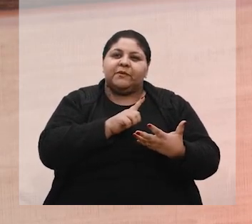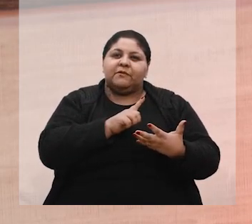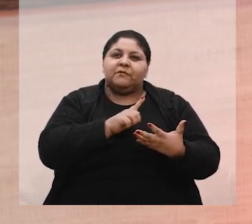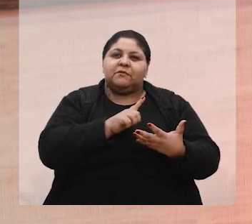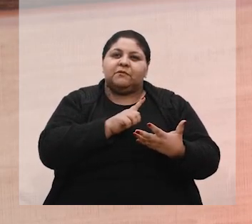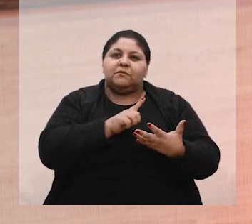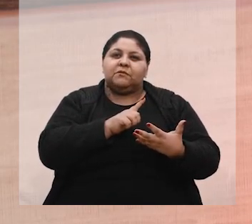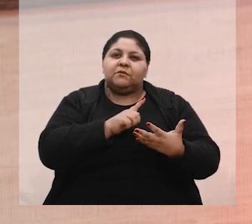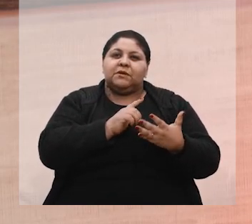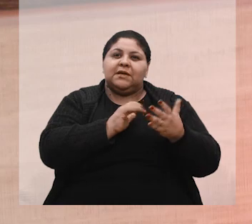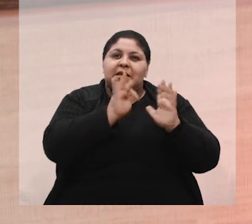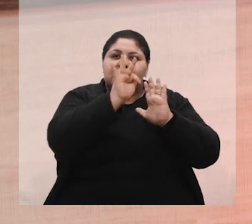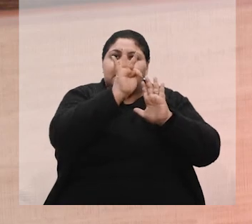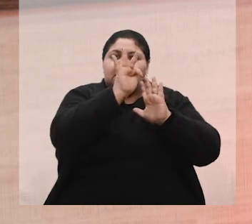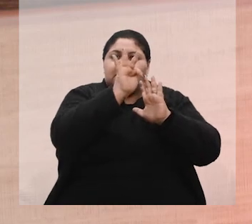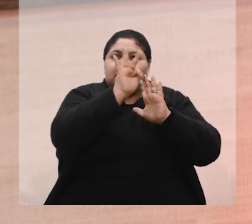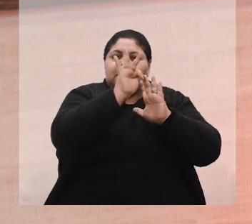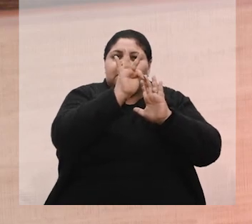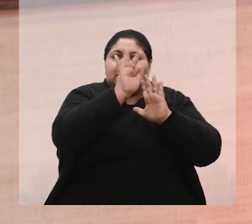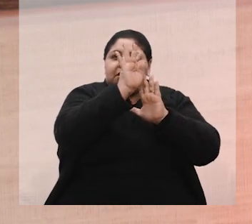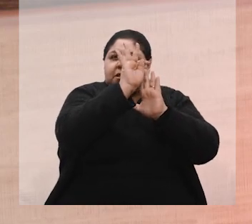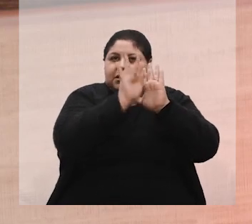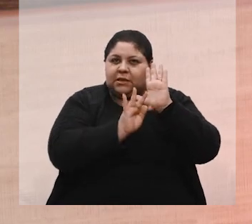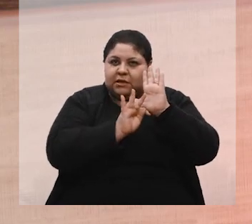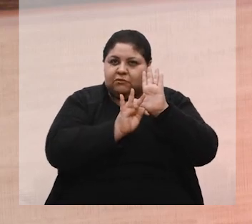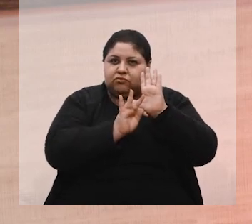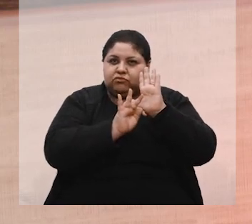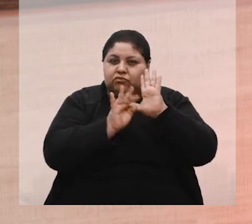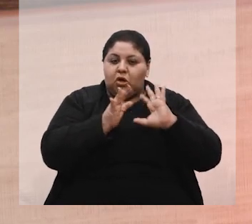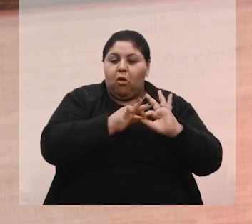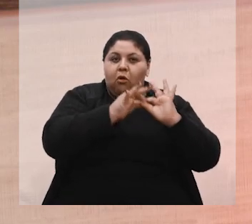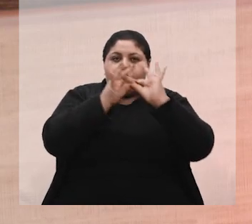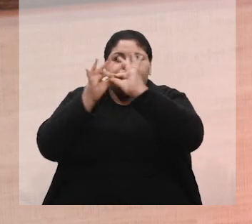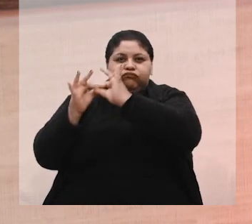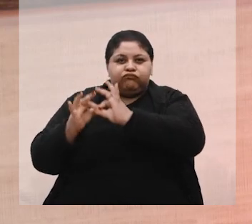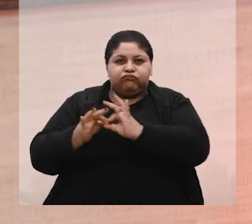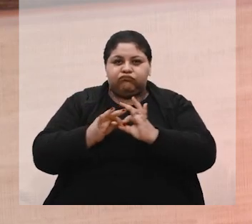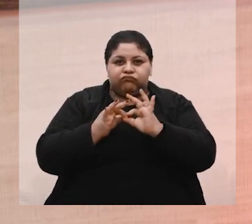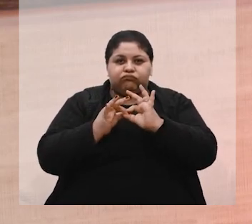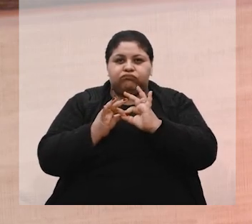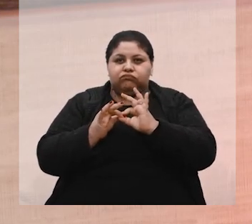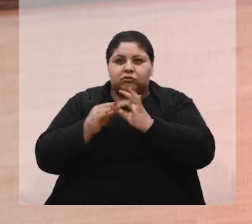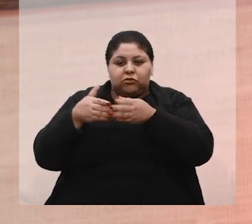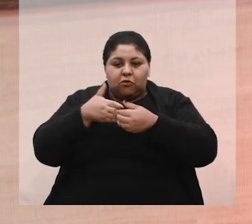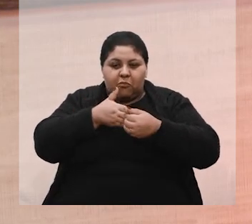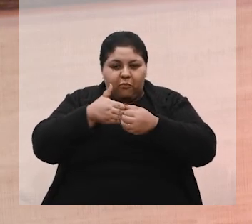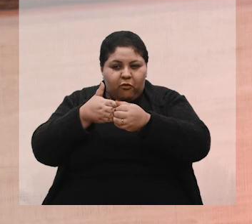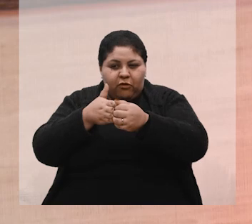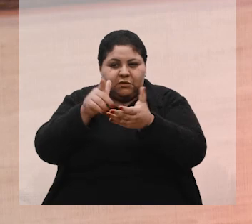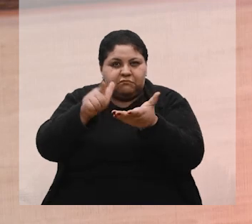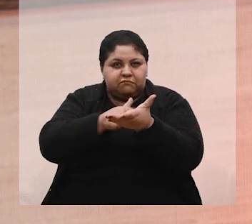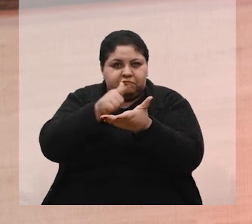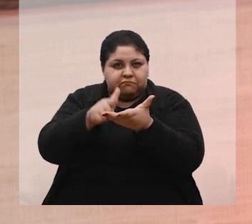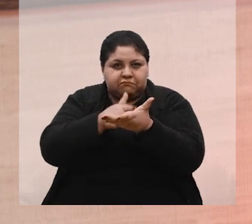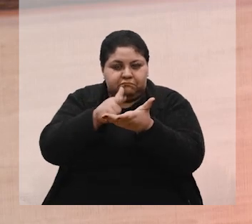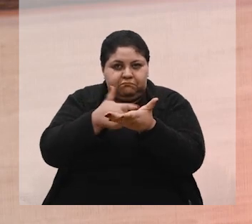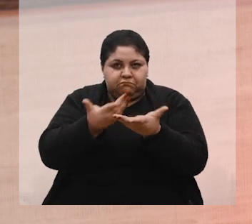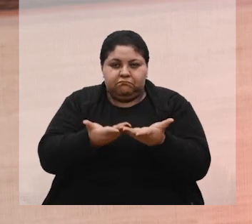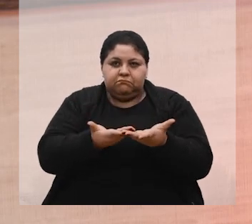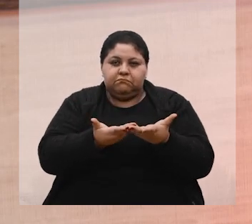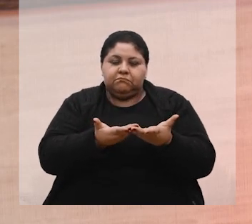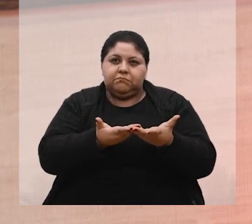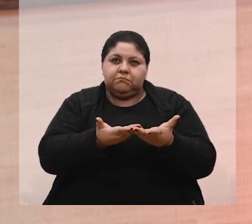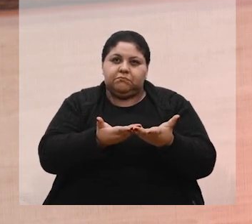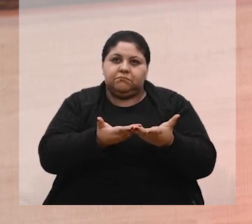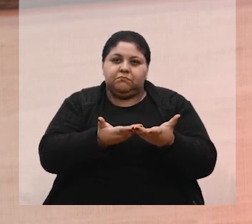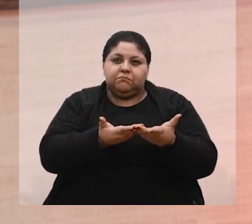de textos que, digamos assim, enlaçam e tentam promover um fio condutor na tua obra, tanto por